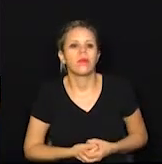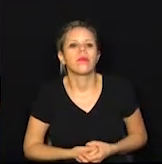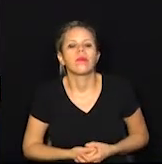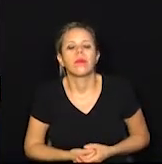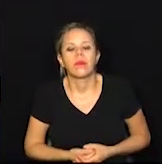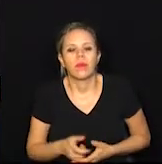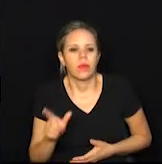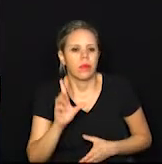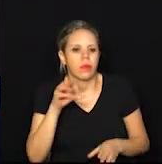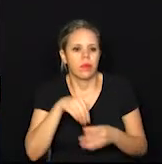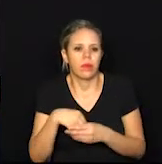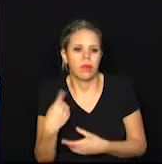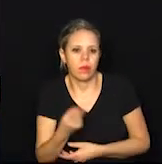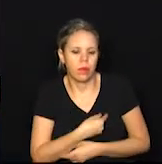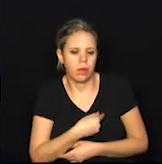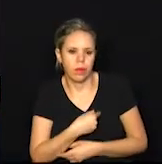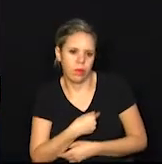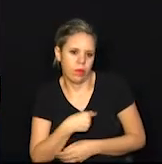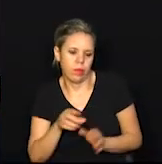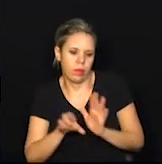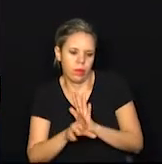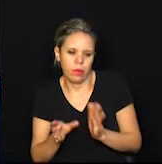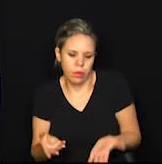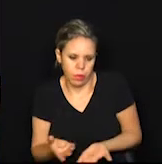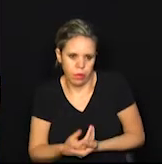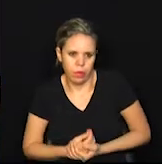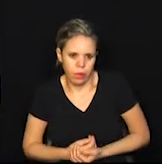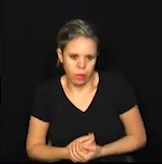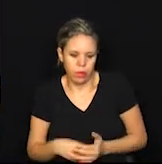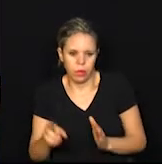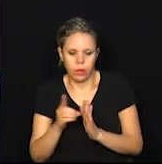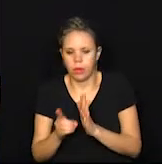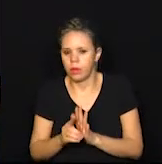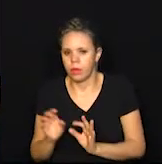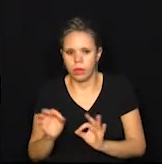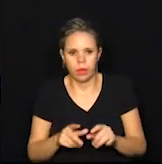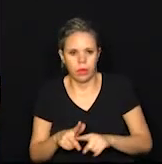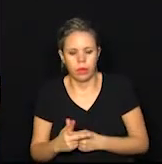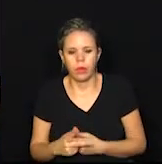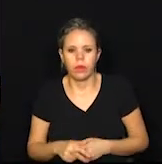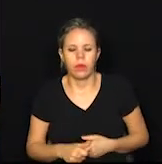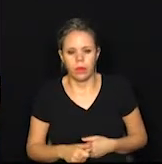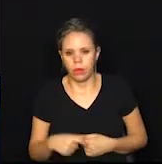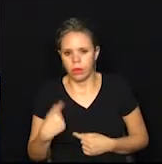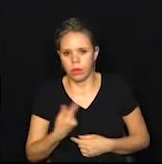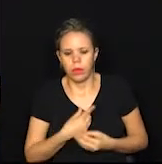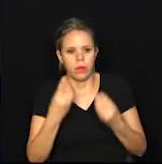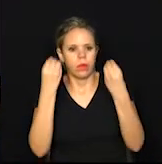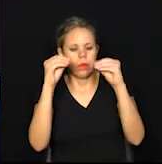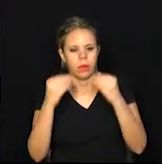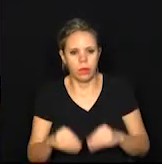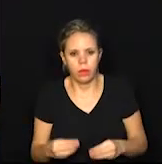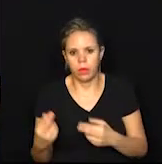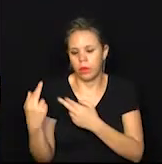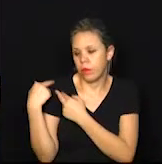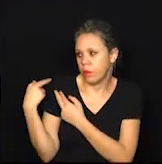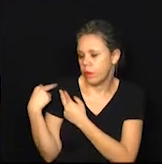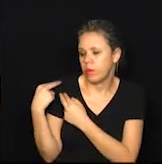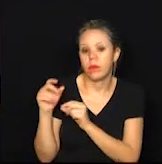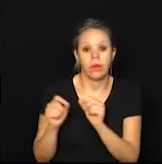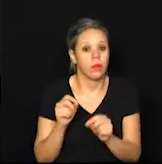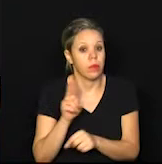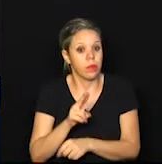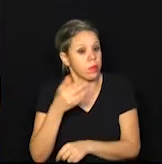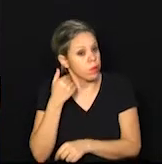que dentro da nossa concepção e do decreto regulamentar, a gente colocou isso como incumbência de quem for usar,